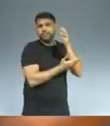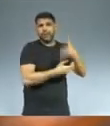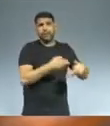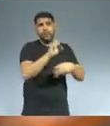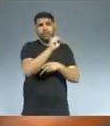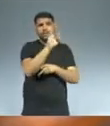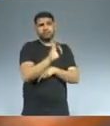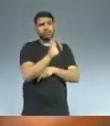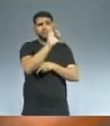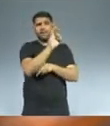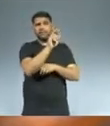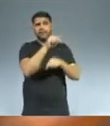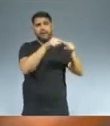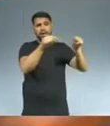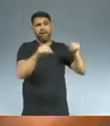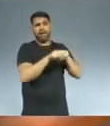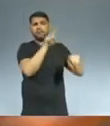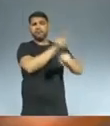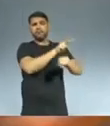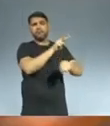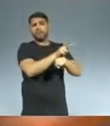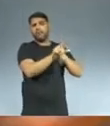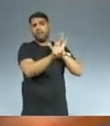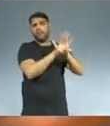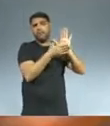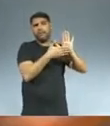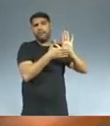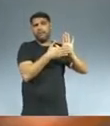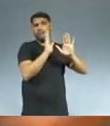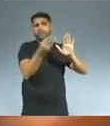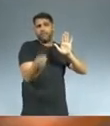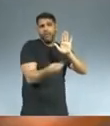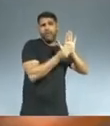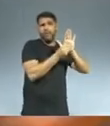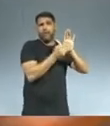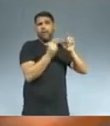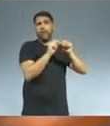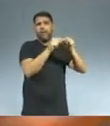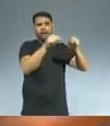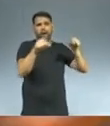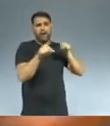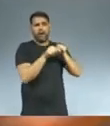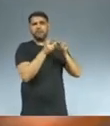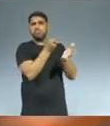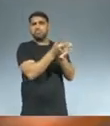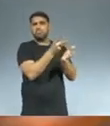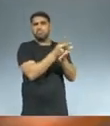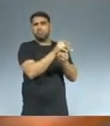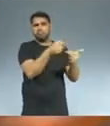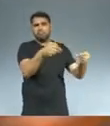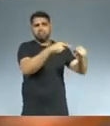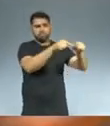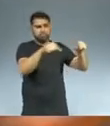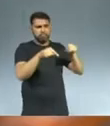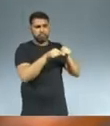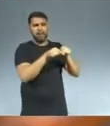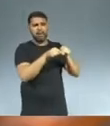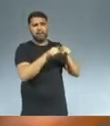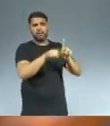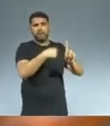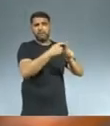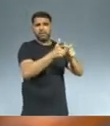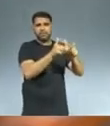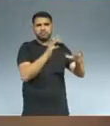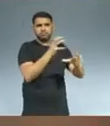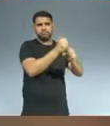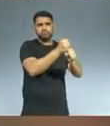oitenta por cento da reserva legal no Bioma amazônico quando você coloca aí ainda as áreas de preservação permanente beira de rios e isso aumenta ainda